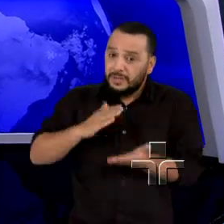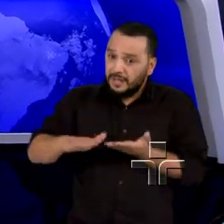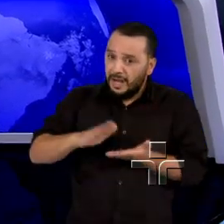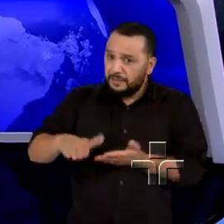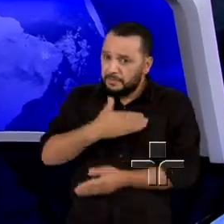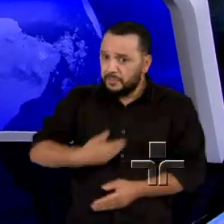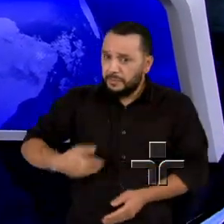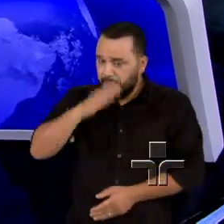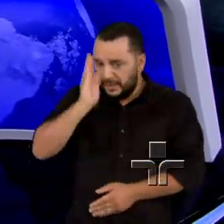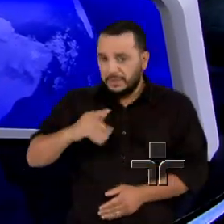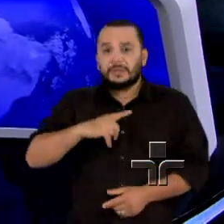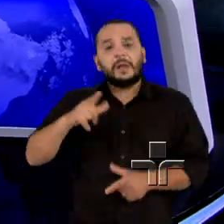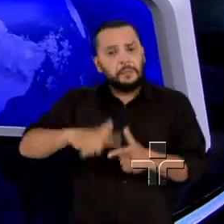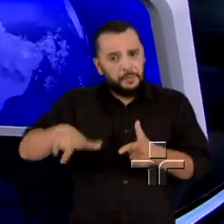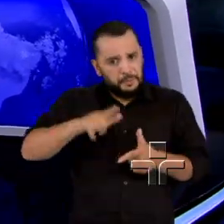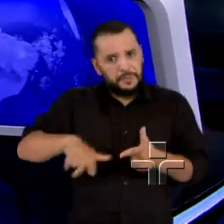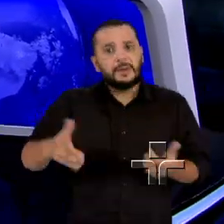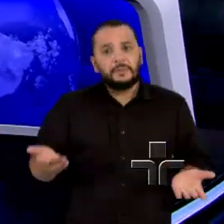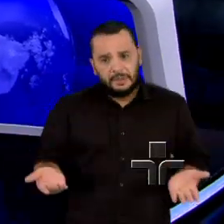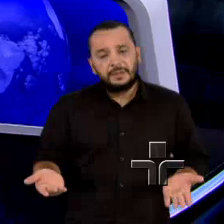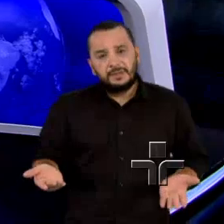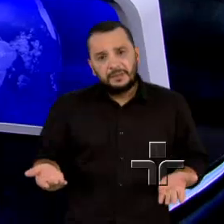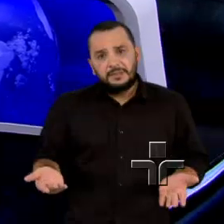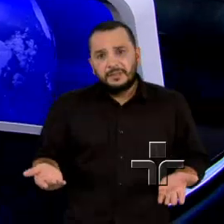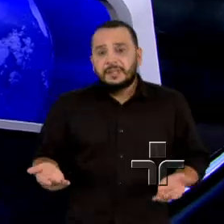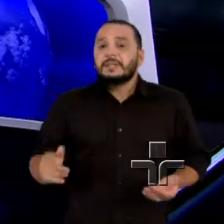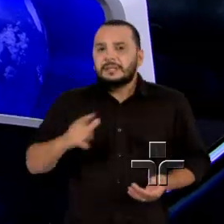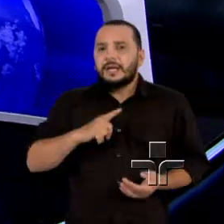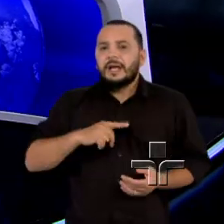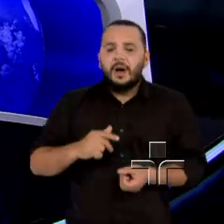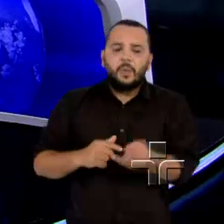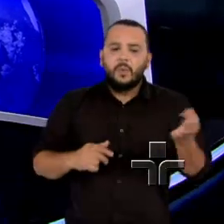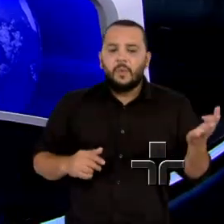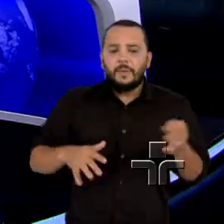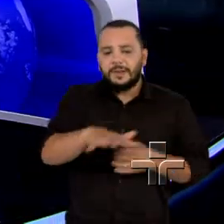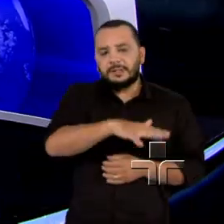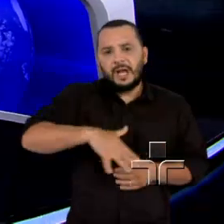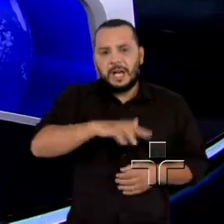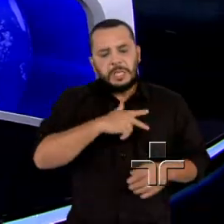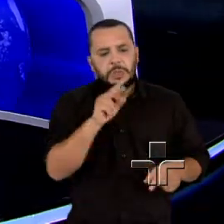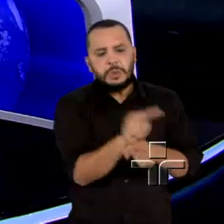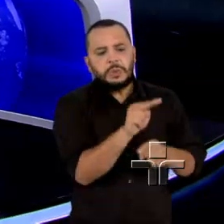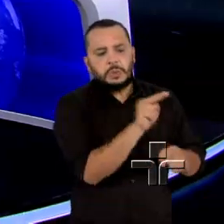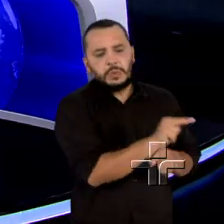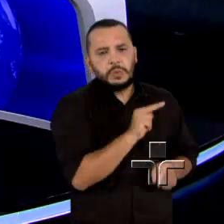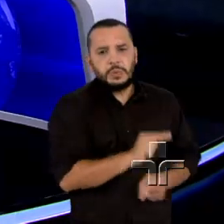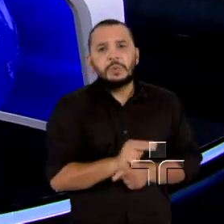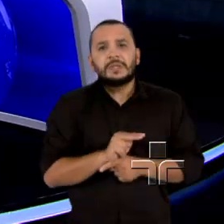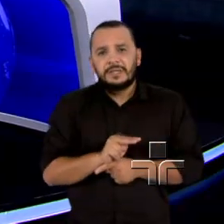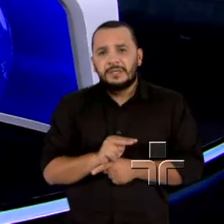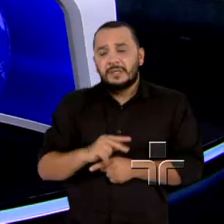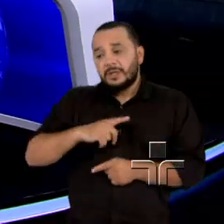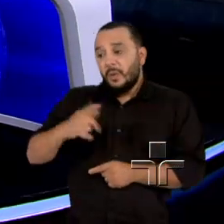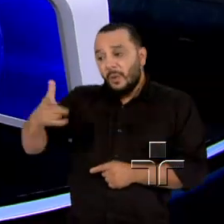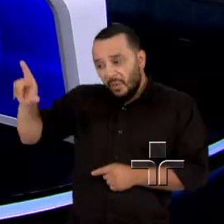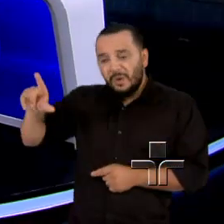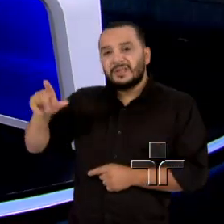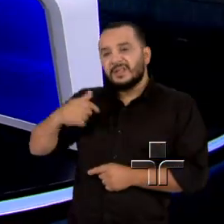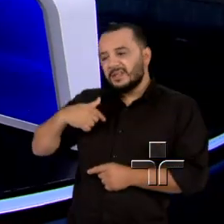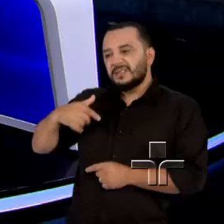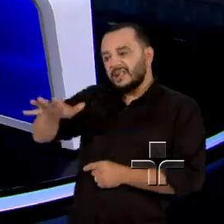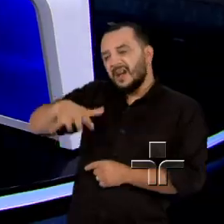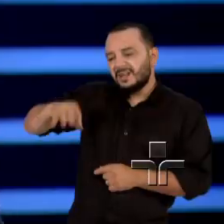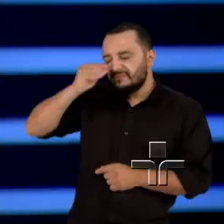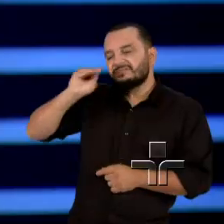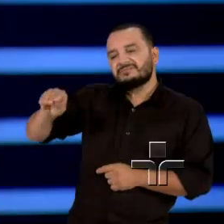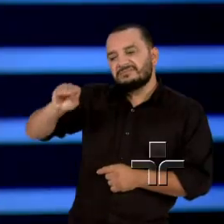que inclui você proteger algumas áreas acima do que a gente conseguiria e deixar descoberta outras áreas. Tá certo? Como eu